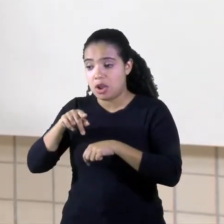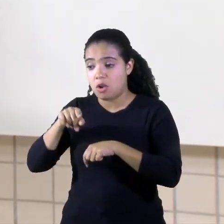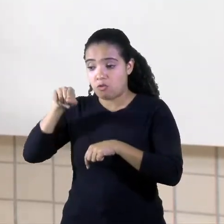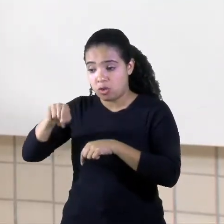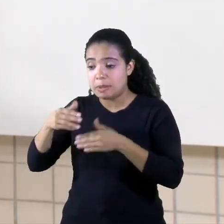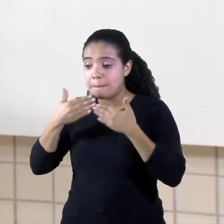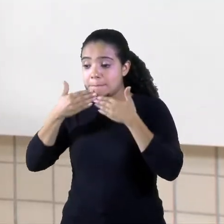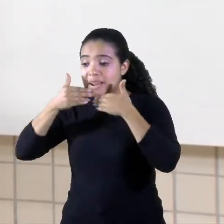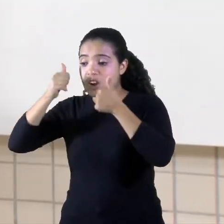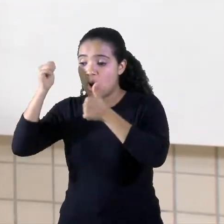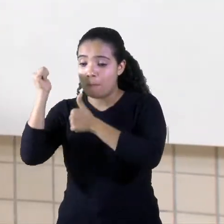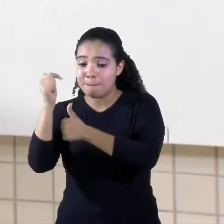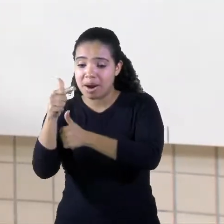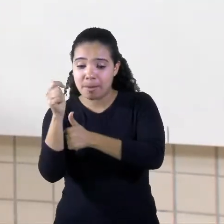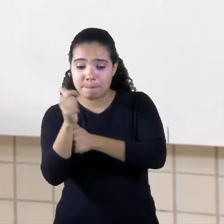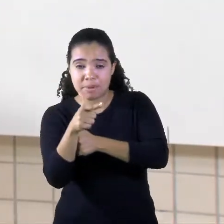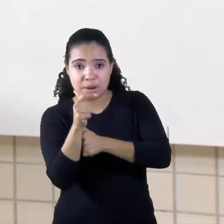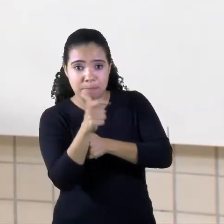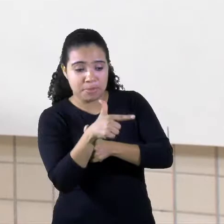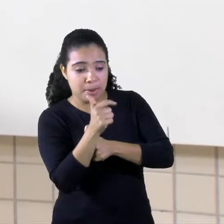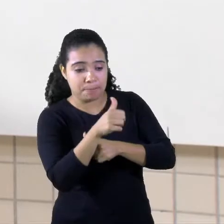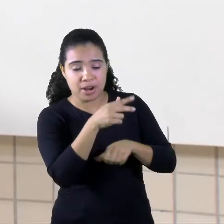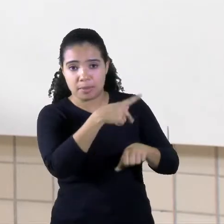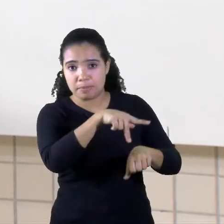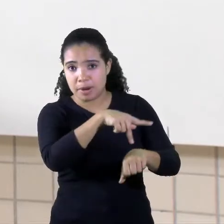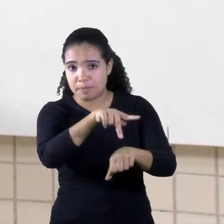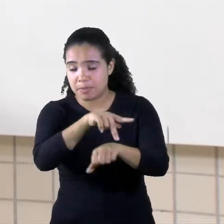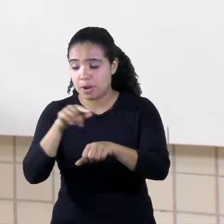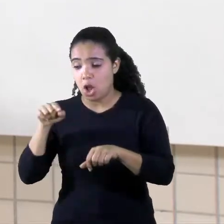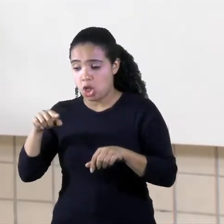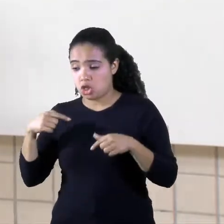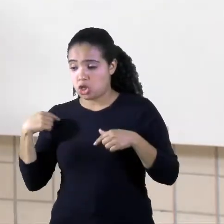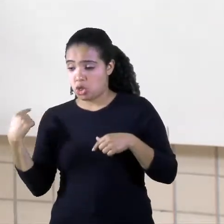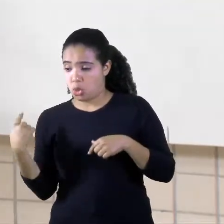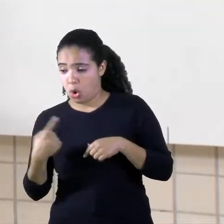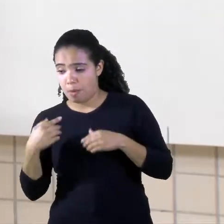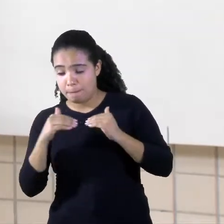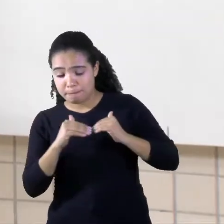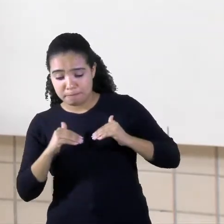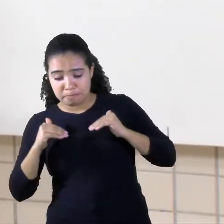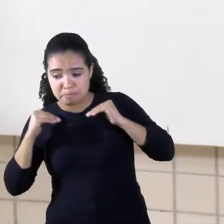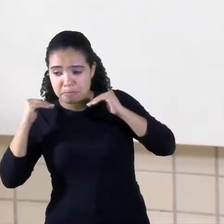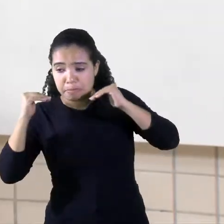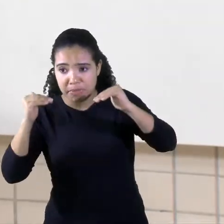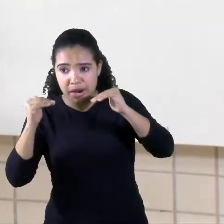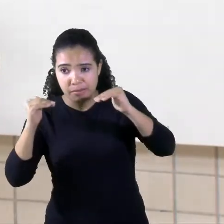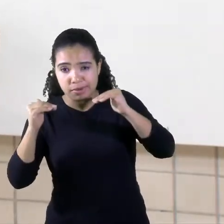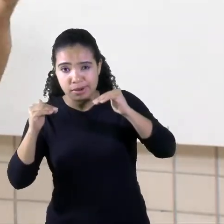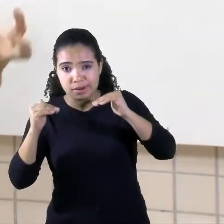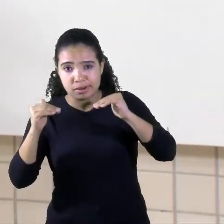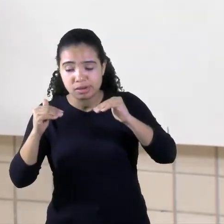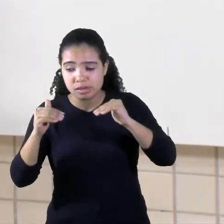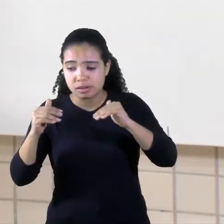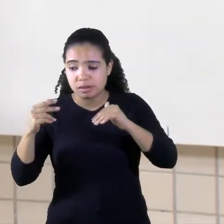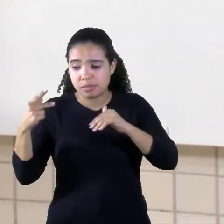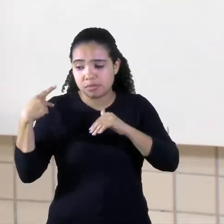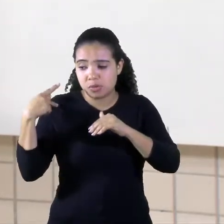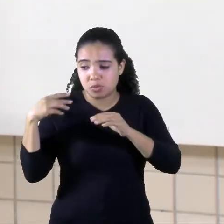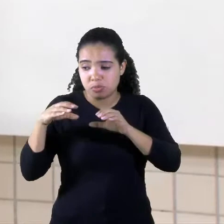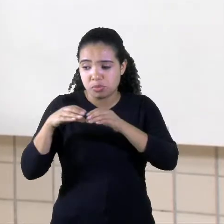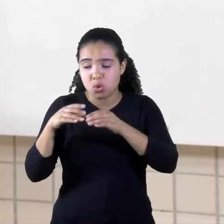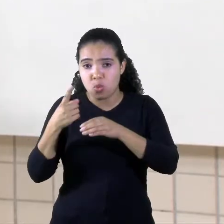mundo. Nós somos melhores, nós somos superiores e nós temos um partido único, nós temos uma estrutura